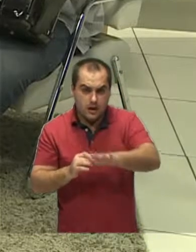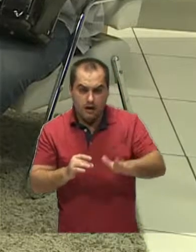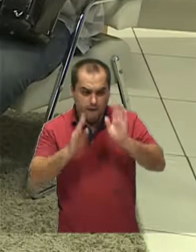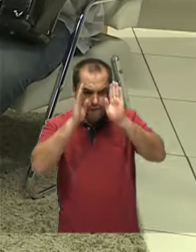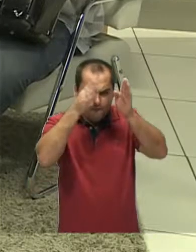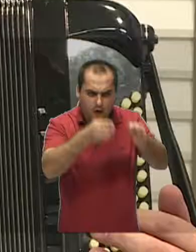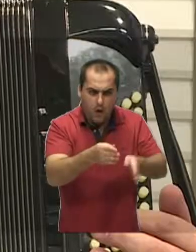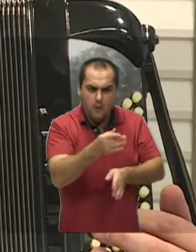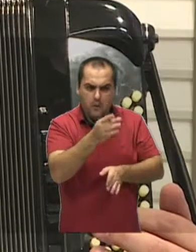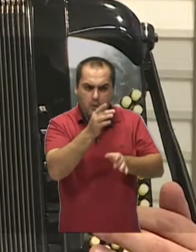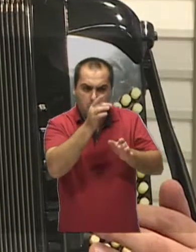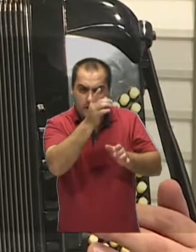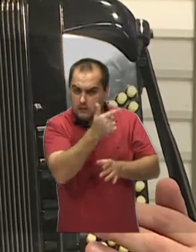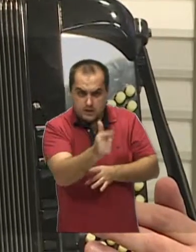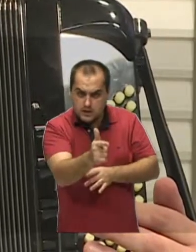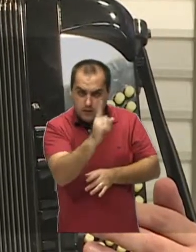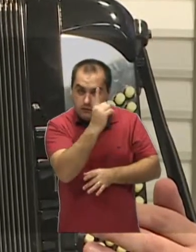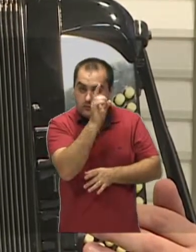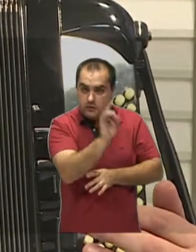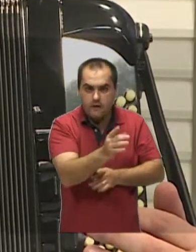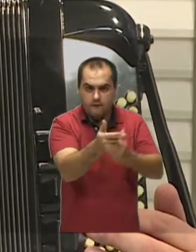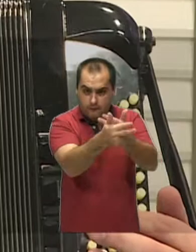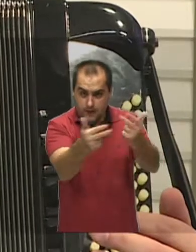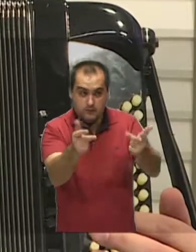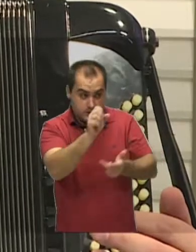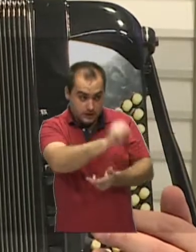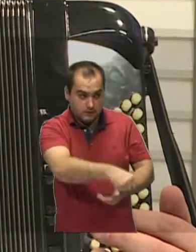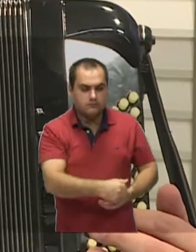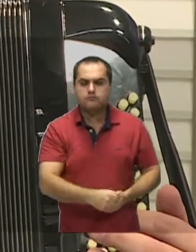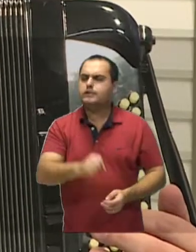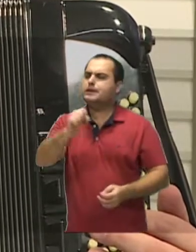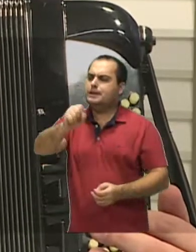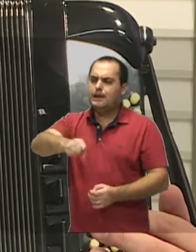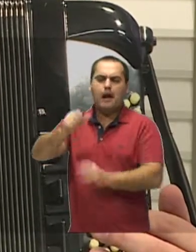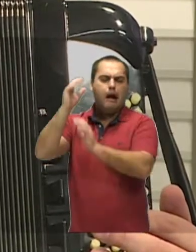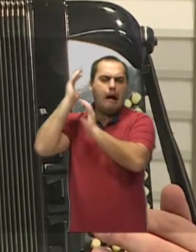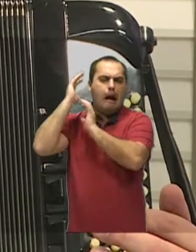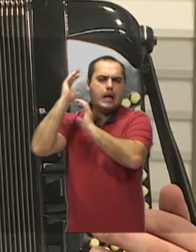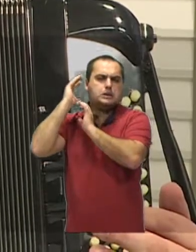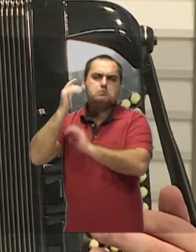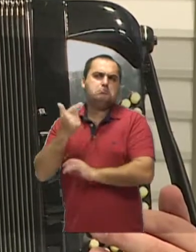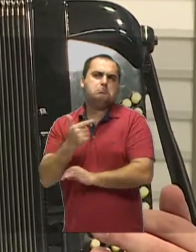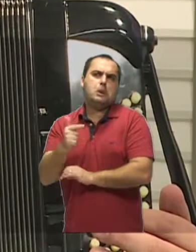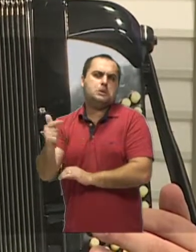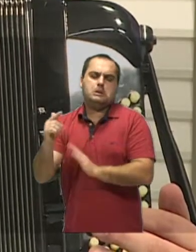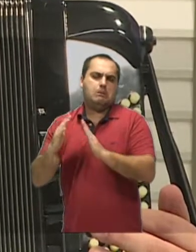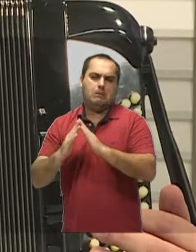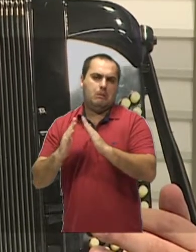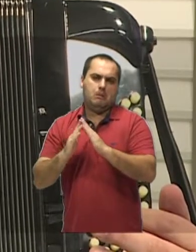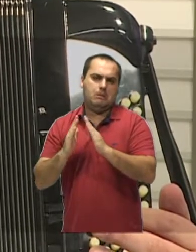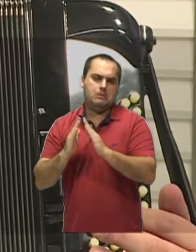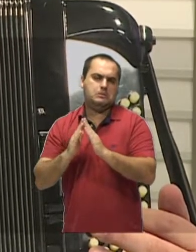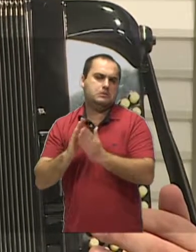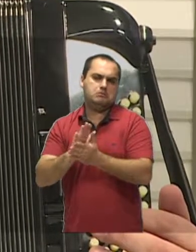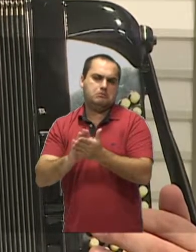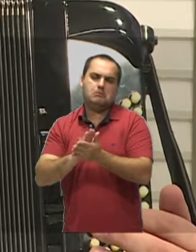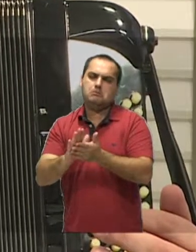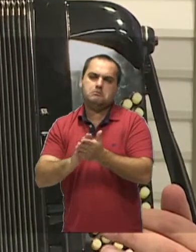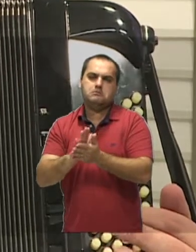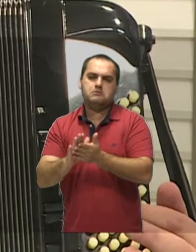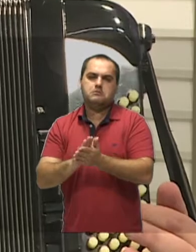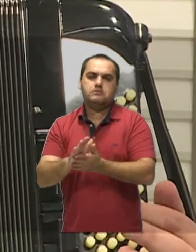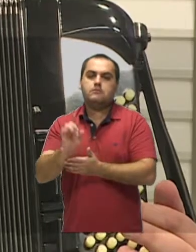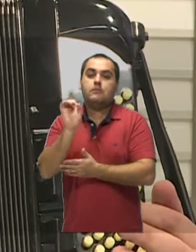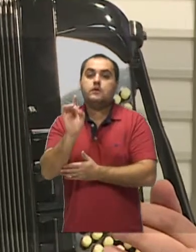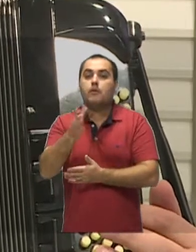também. Exatamente. A rádio, realmente, a gente não ouvia quase em casa, né? Era mais mesmo a